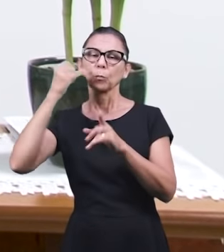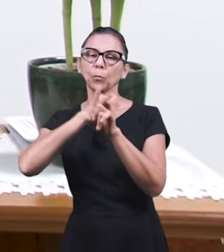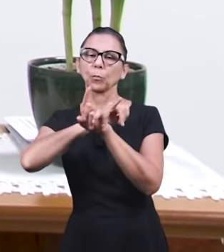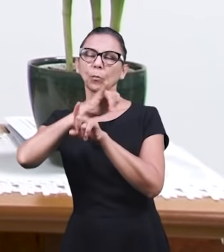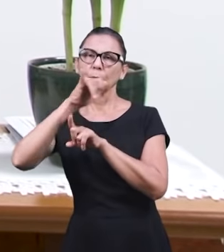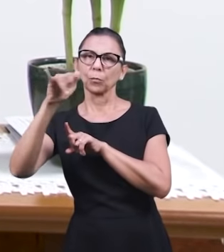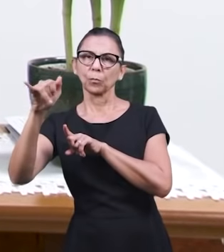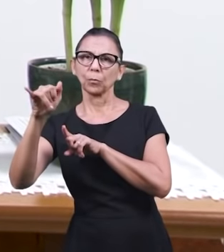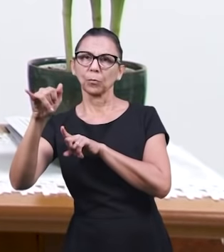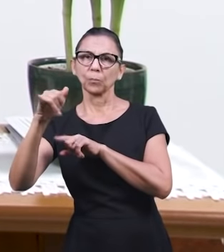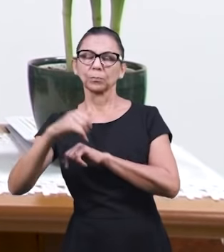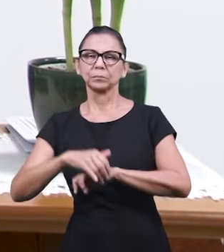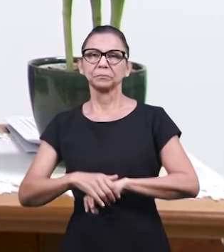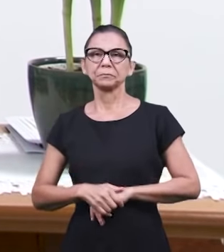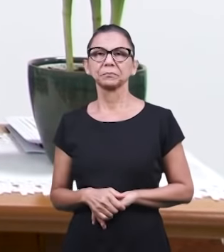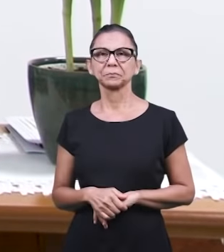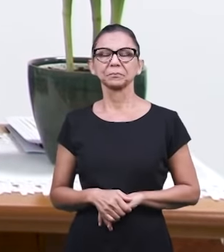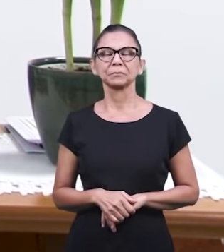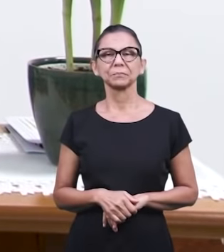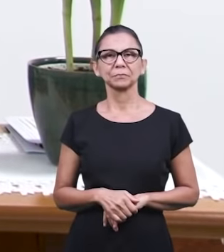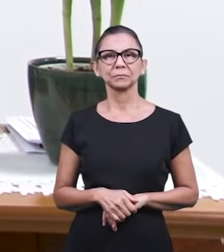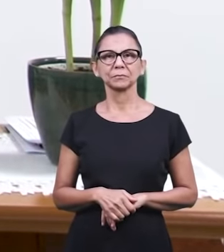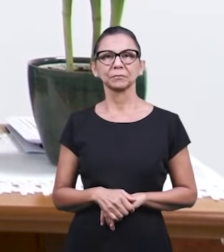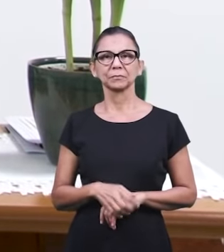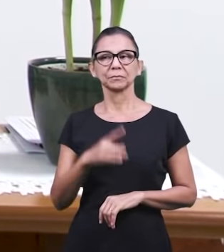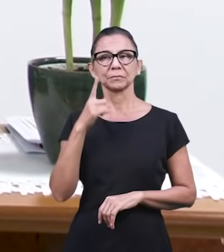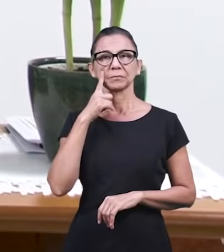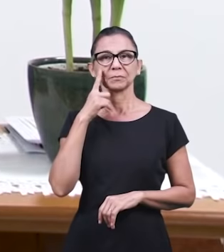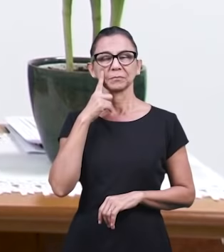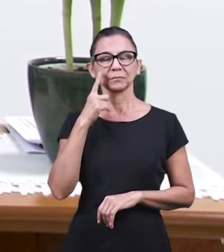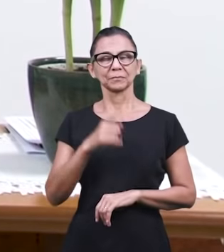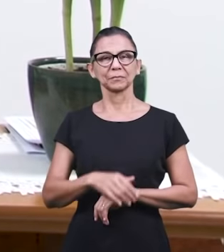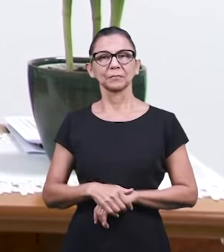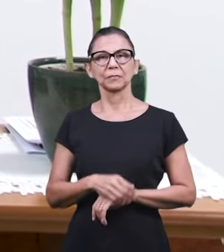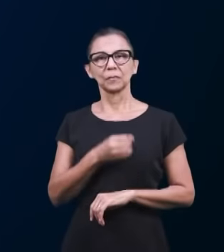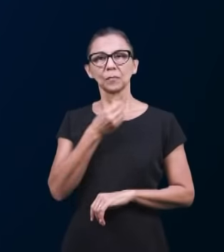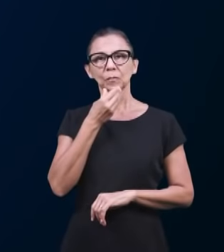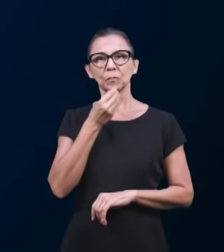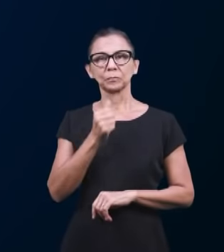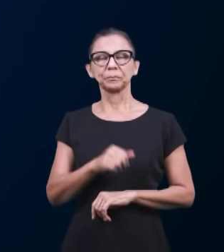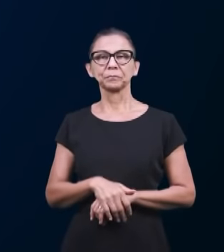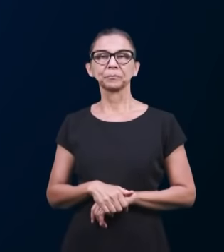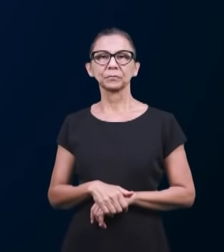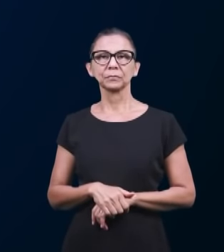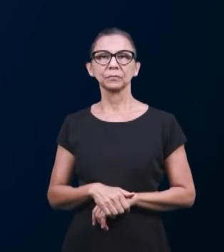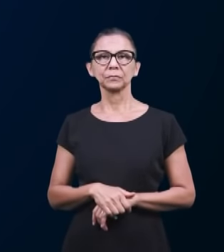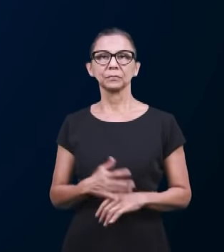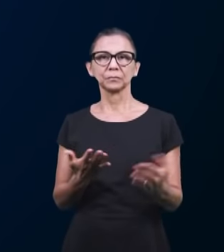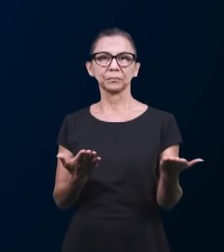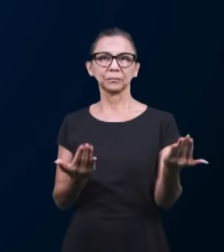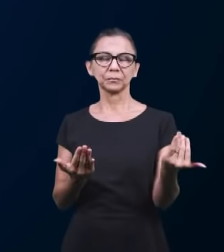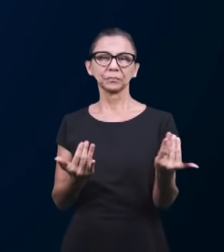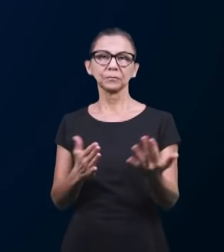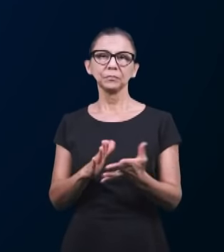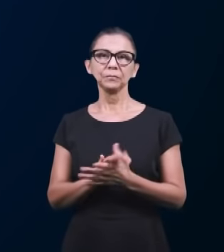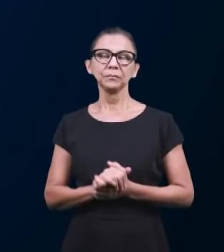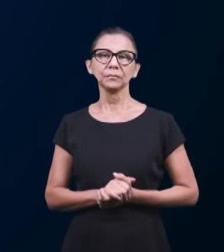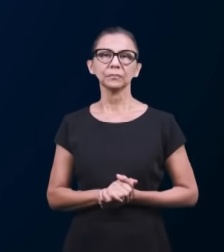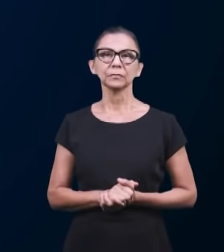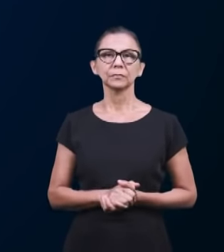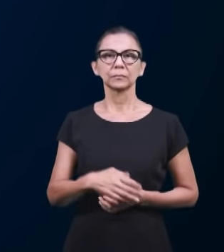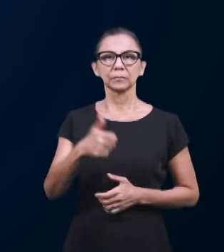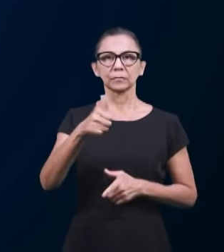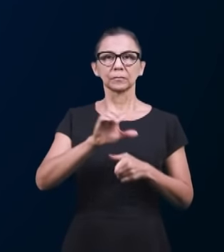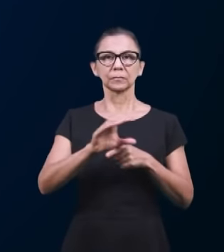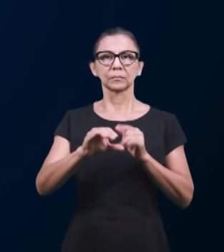de Ibiá, Minas Gerais, Matheus Soares. Vamos ouvi-lo. Ele é interpretado, como está escrito aqui